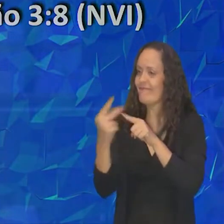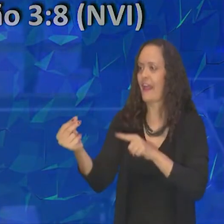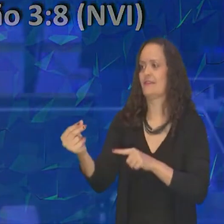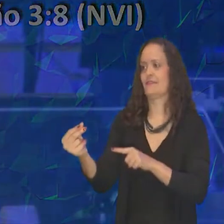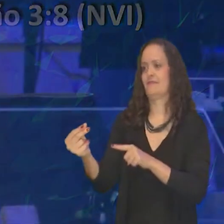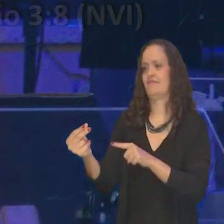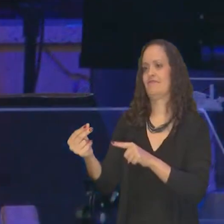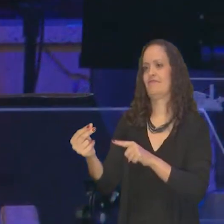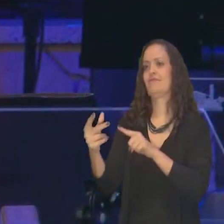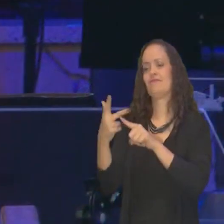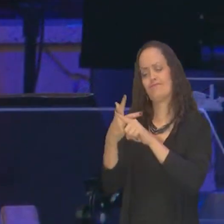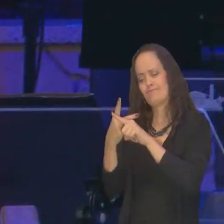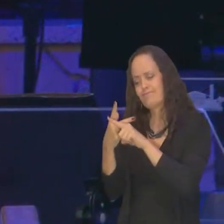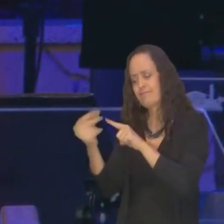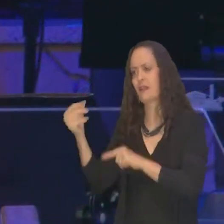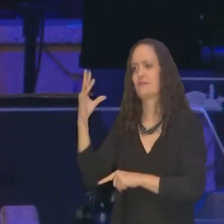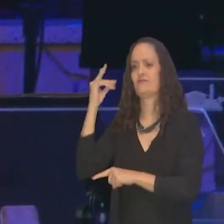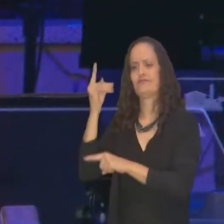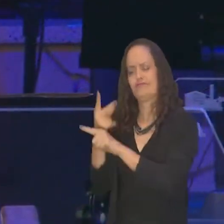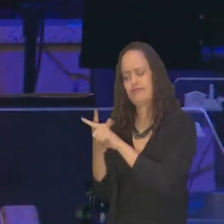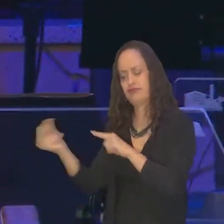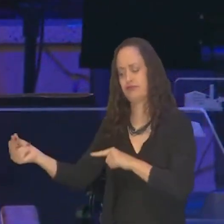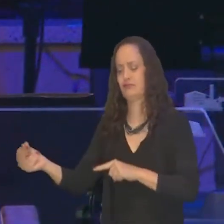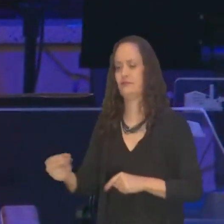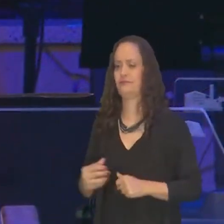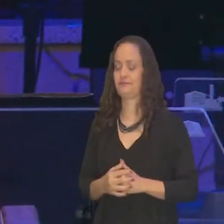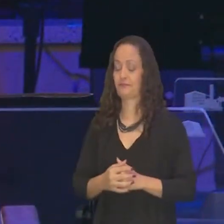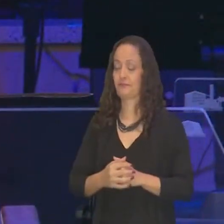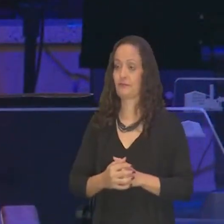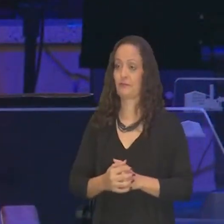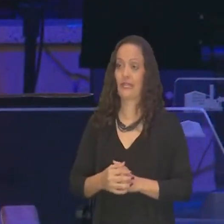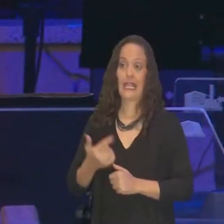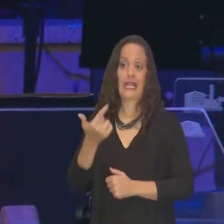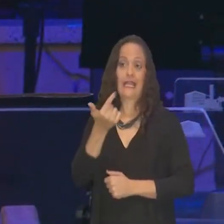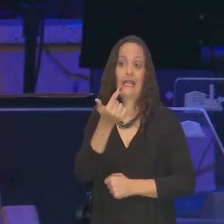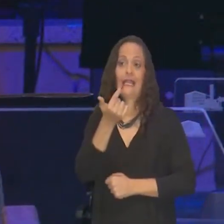ele é vencedor nesta vitória. Não há